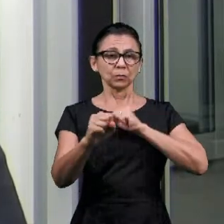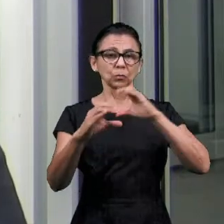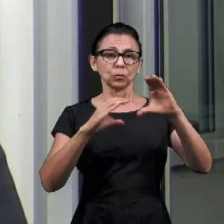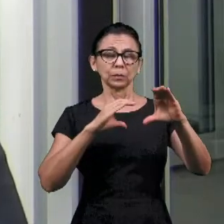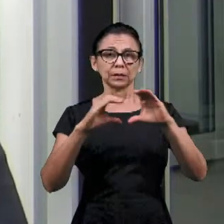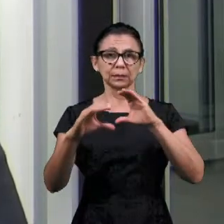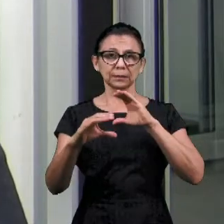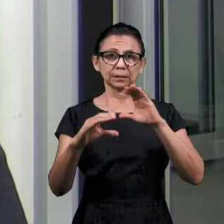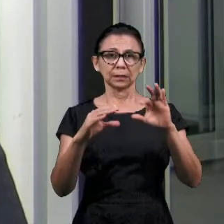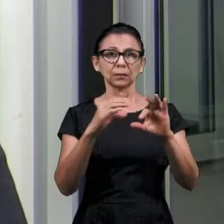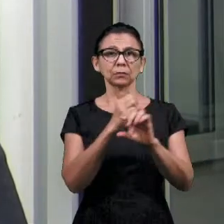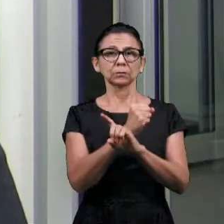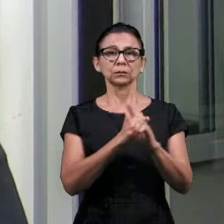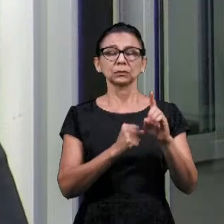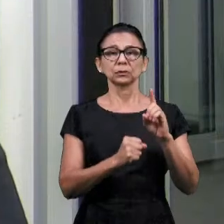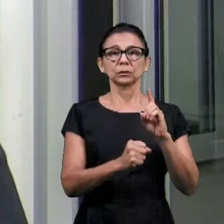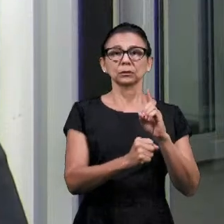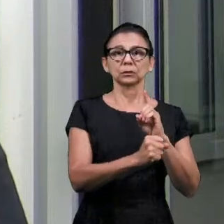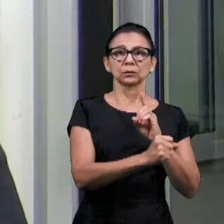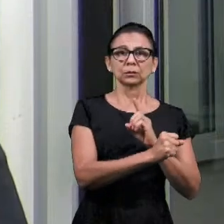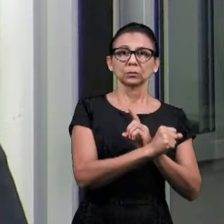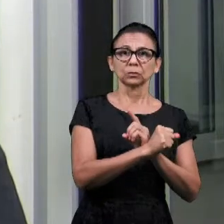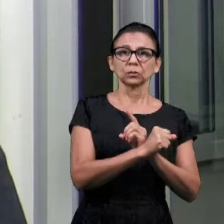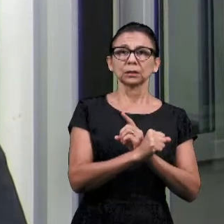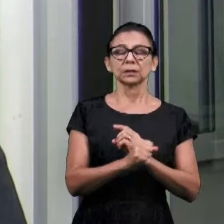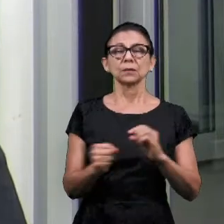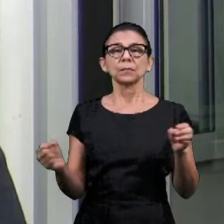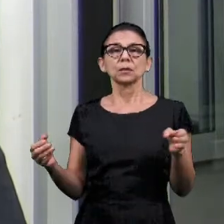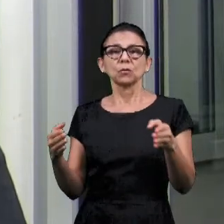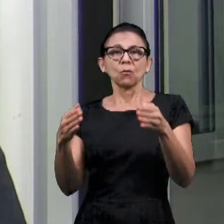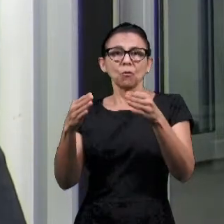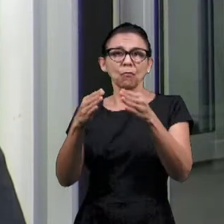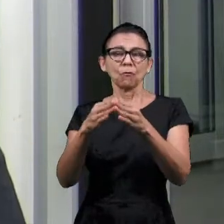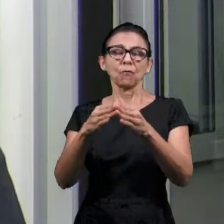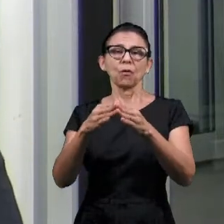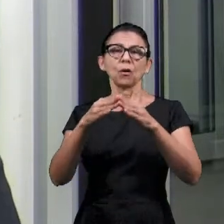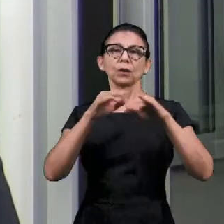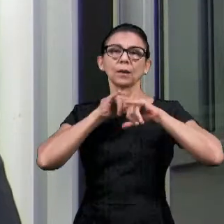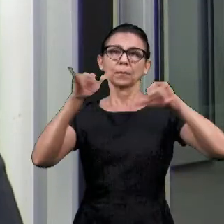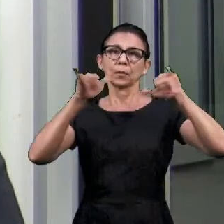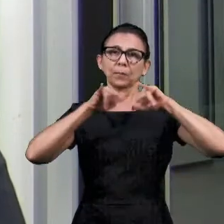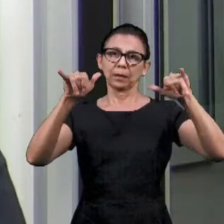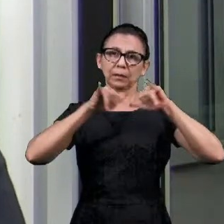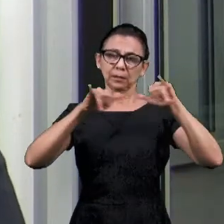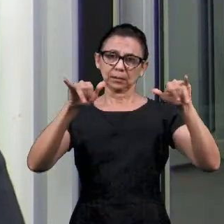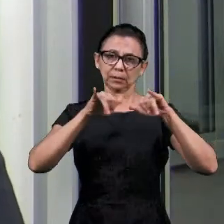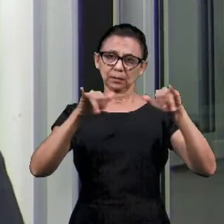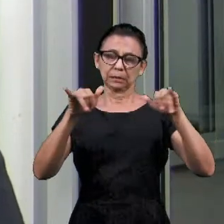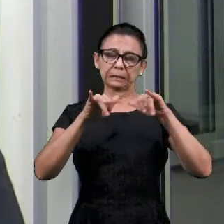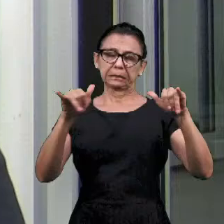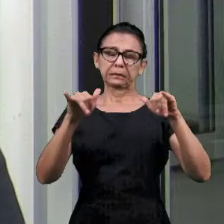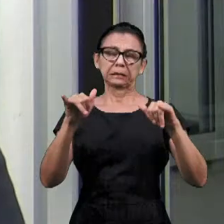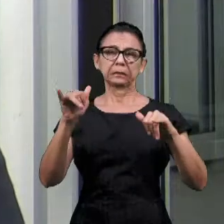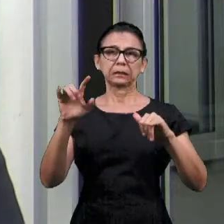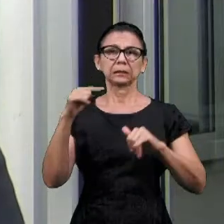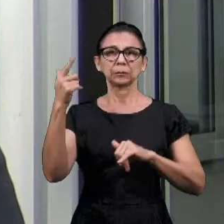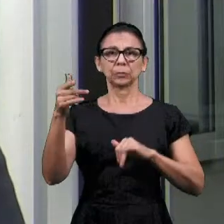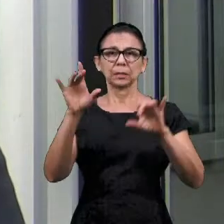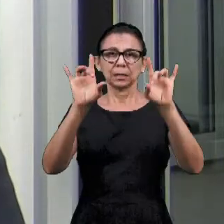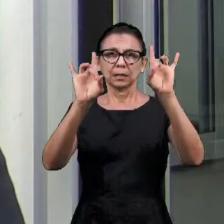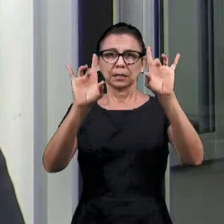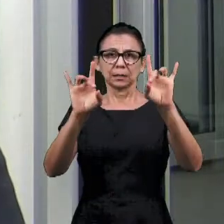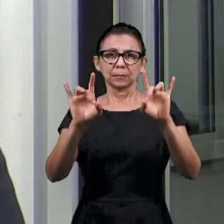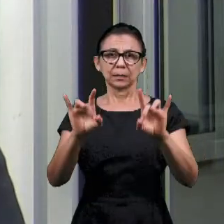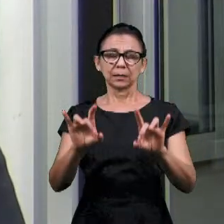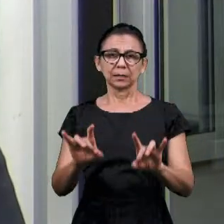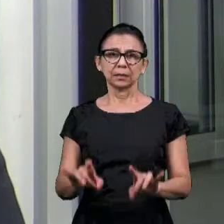social, mas com ênfase em publicidade e propaganda, né? E depois com uma especialização em